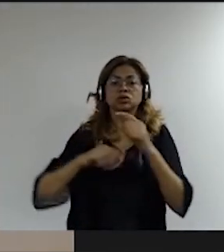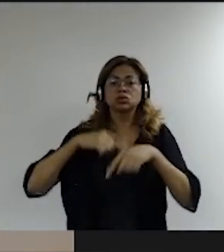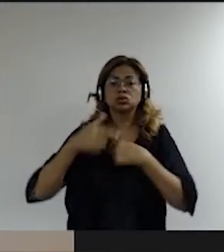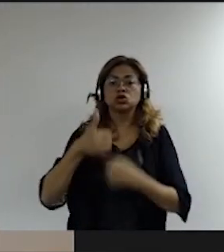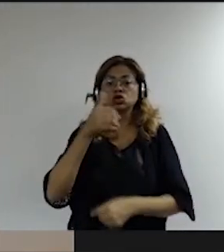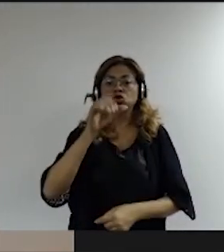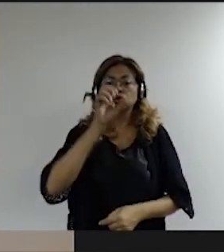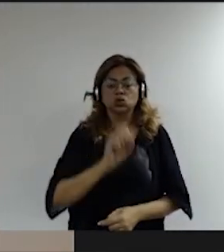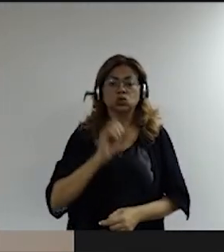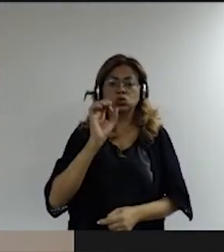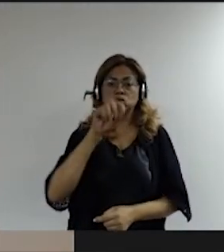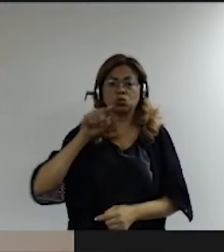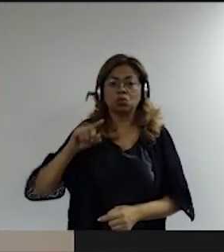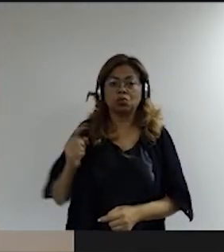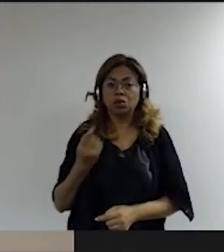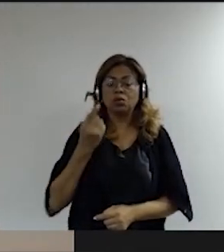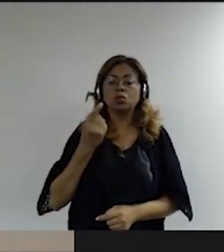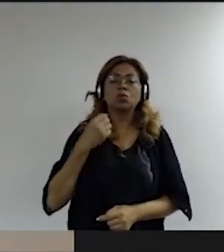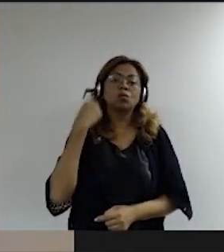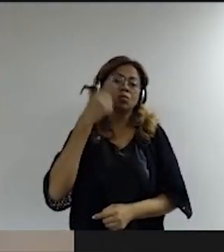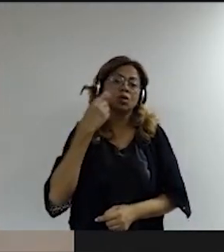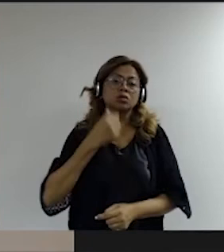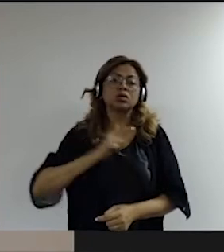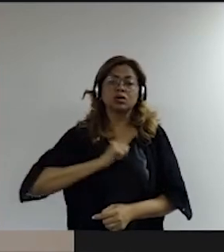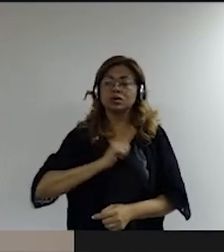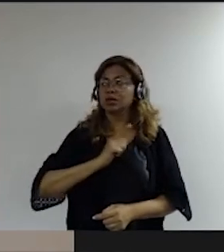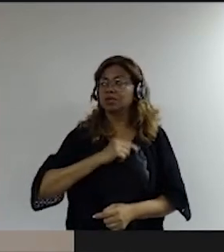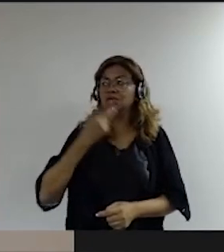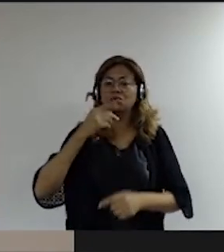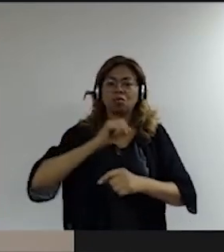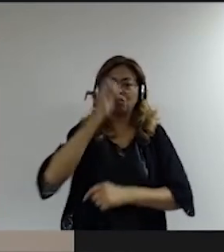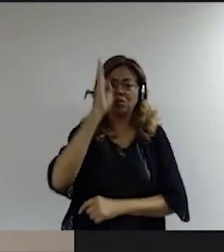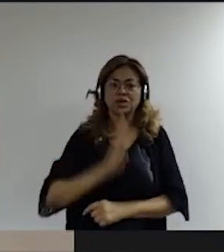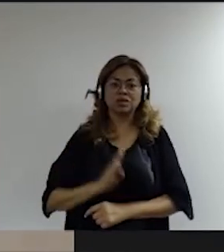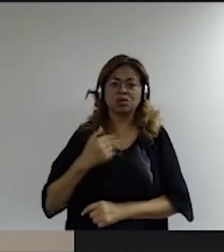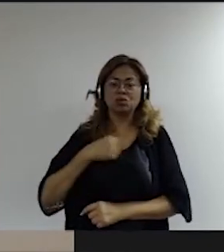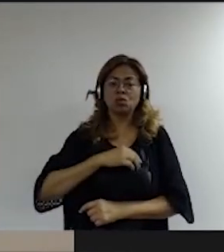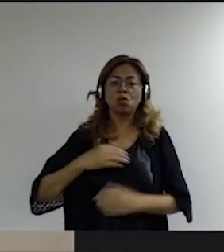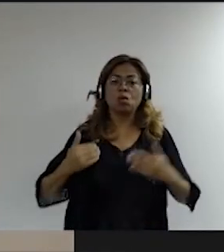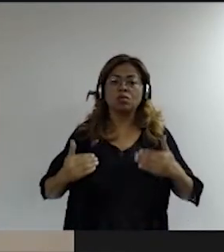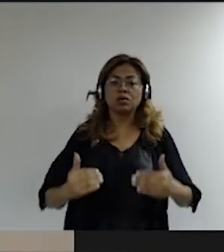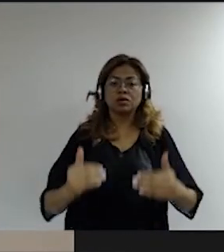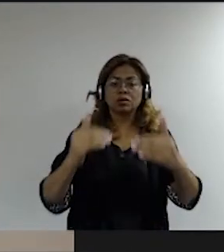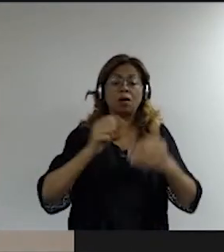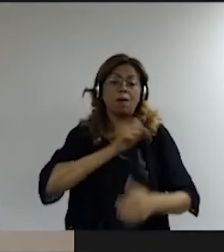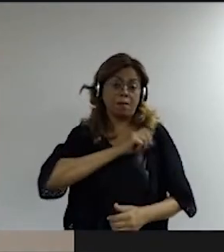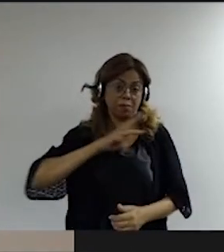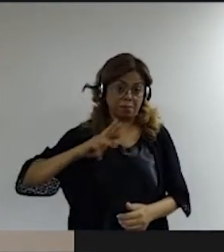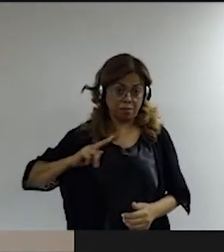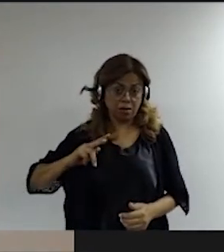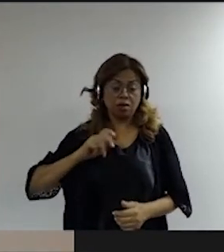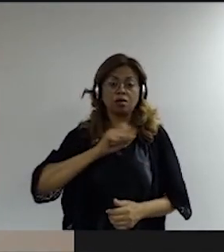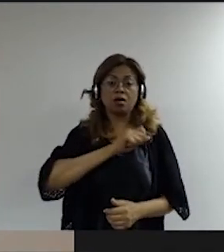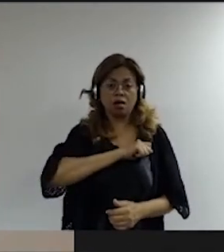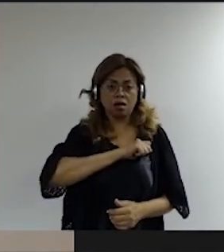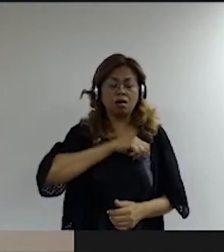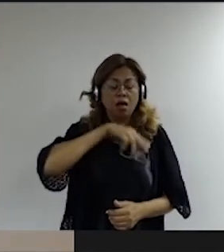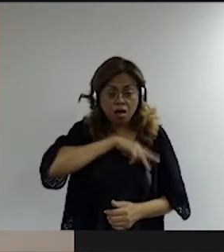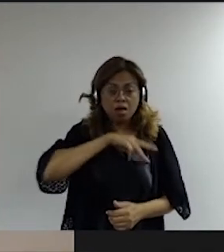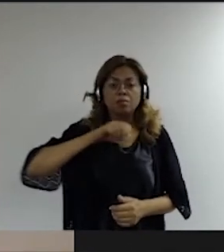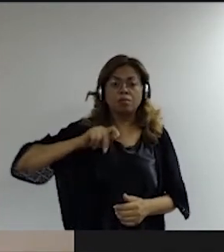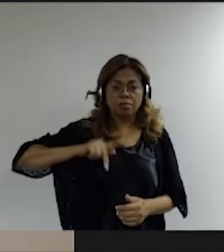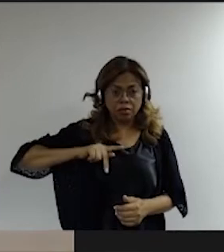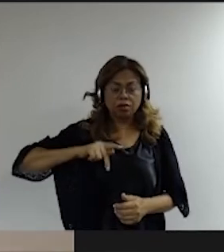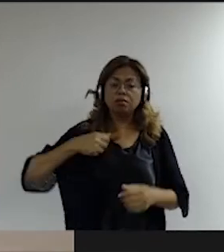18 mil magistrados que nós temos no Brasil. O Ministério Público dos seus 15 mil integrantes, mas